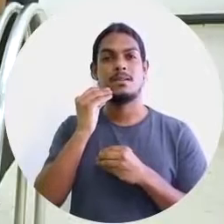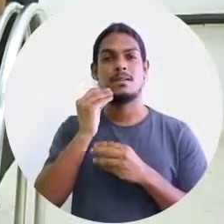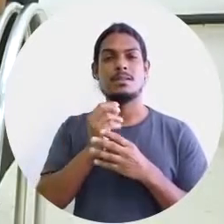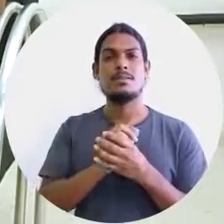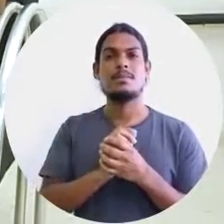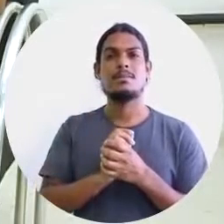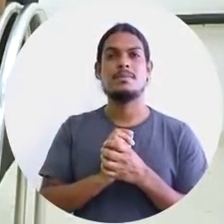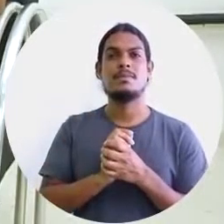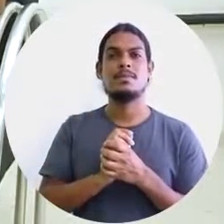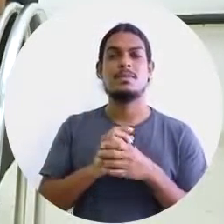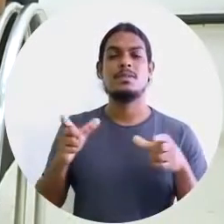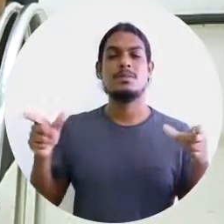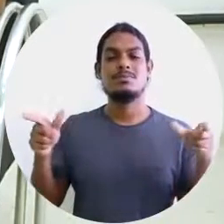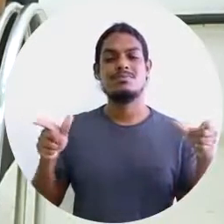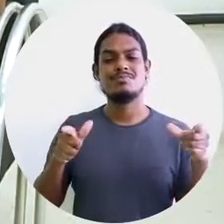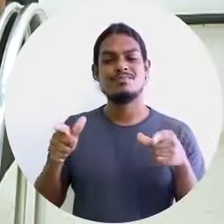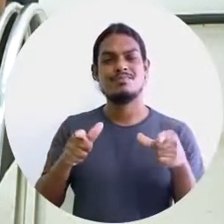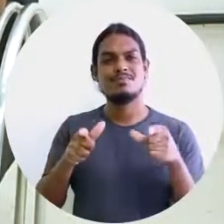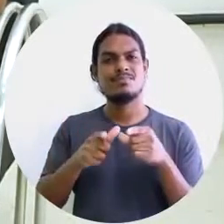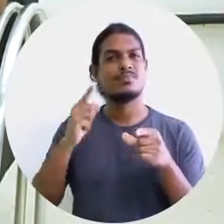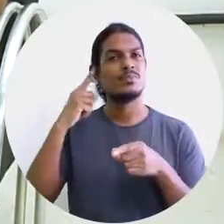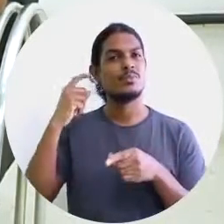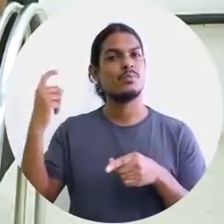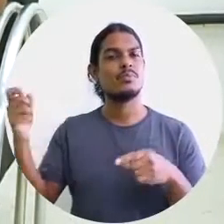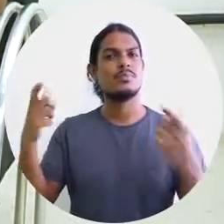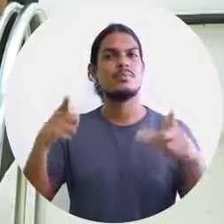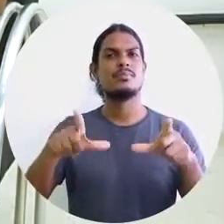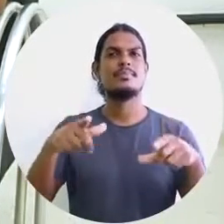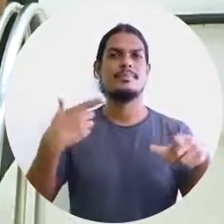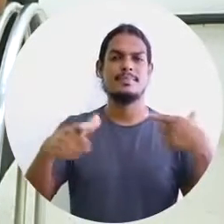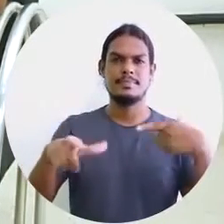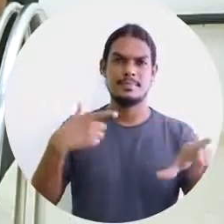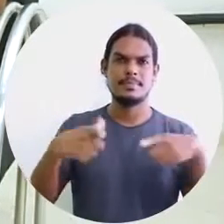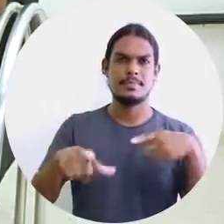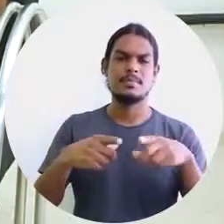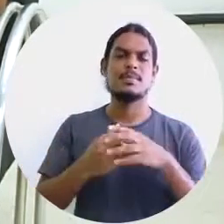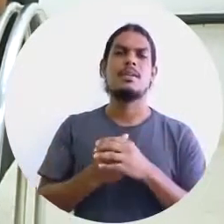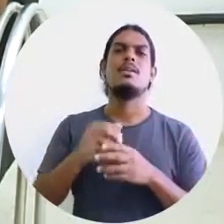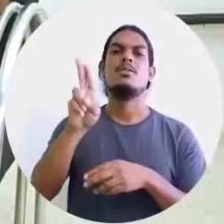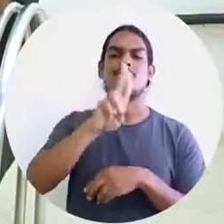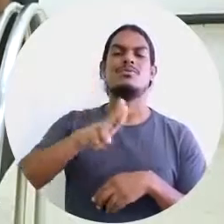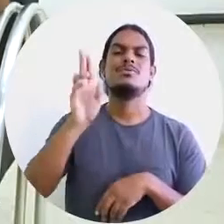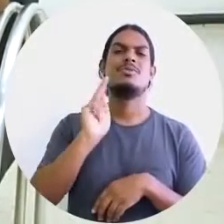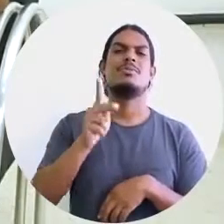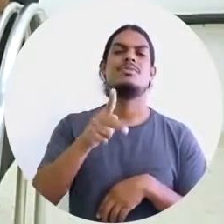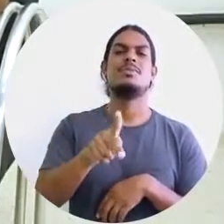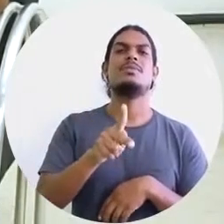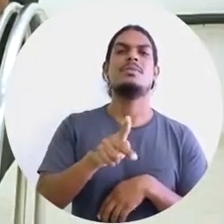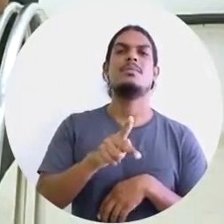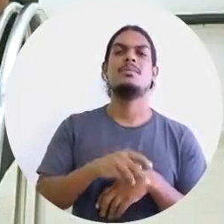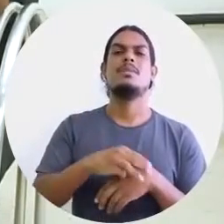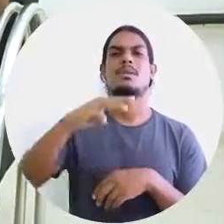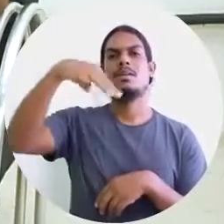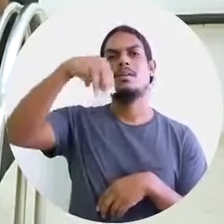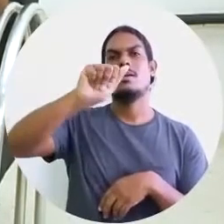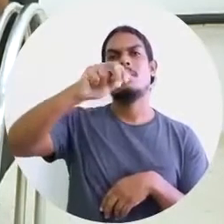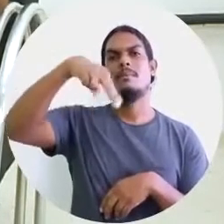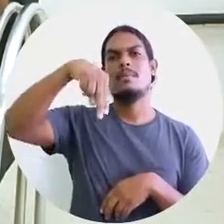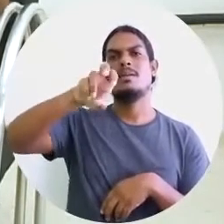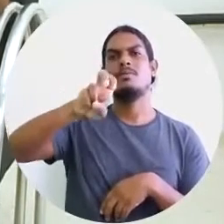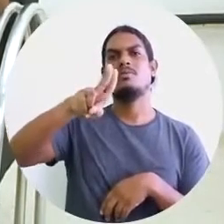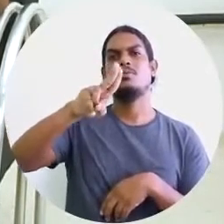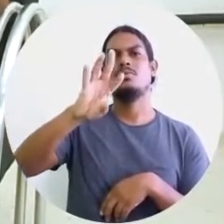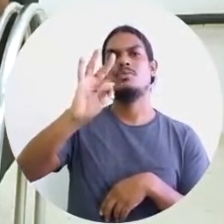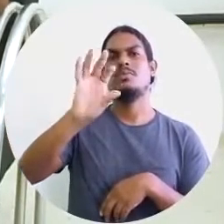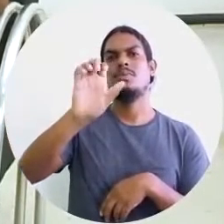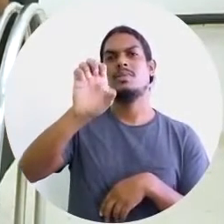ruído num determinado ambiente de trabalho? Bem, a gente vai desde a manutenção do equipamento. Então, vamos falar aquele equipamento mais comum,